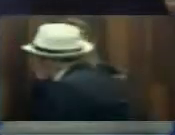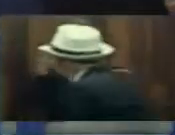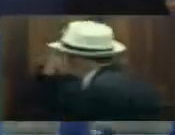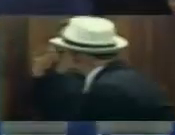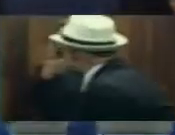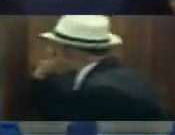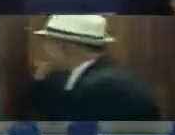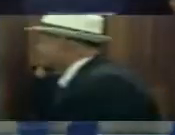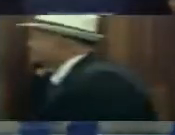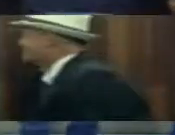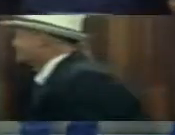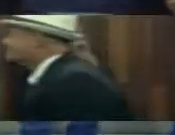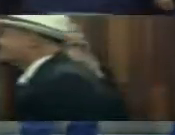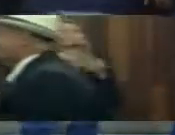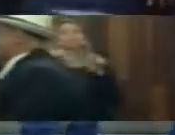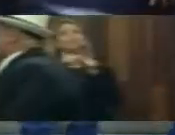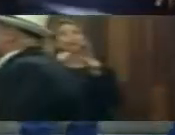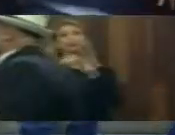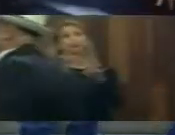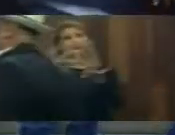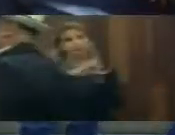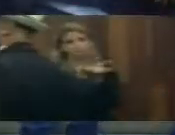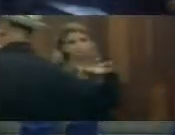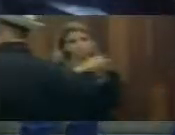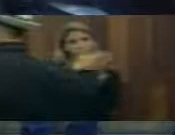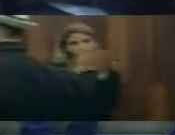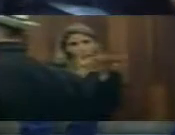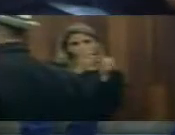Imediatamente solicitando que façam a sua